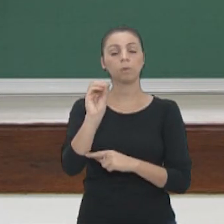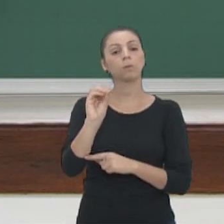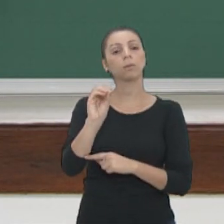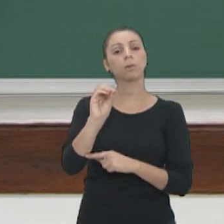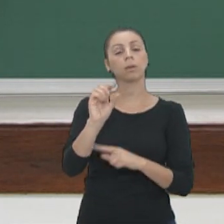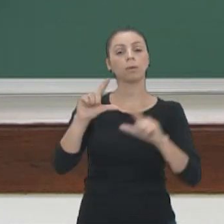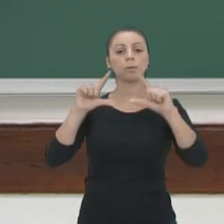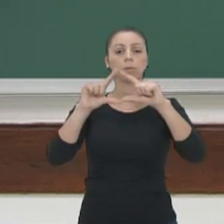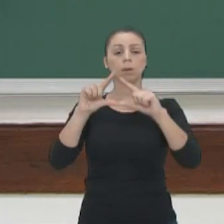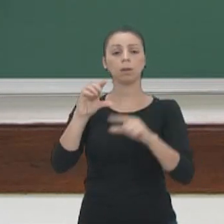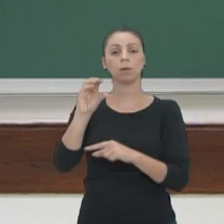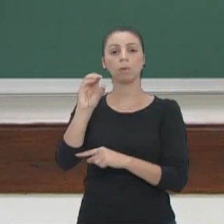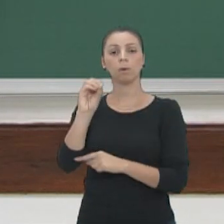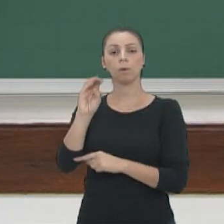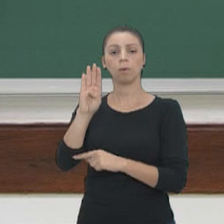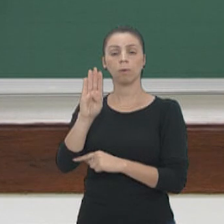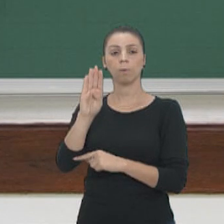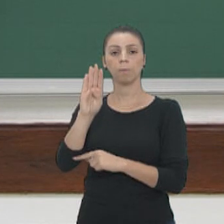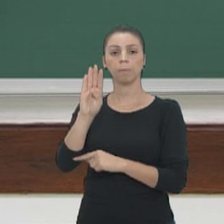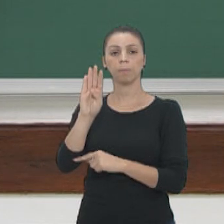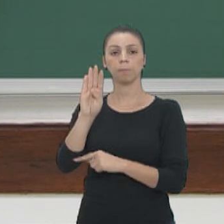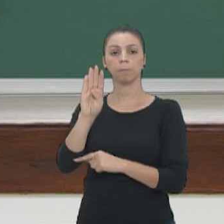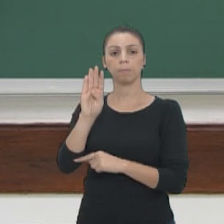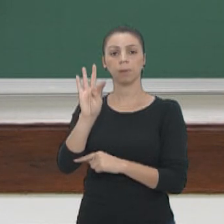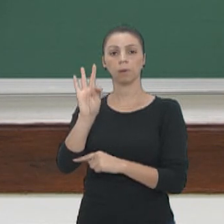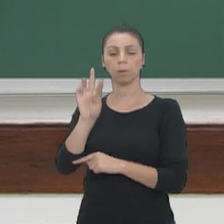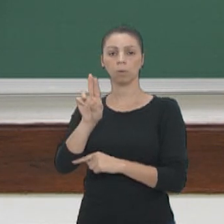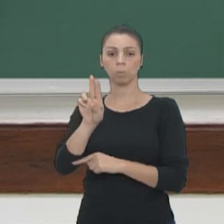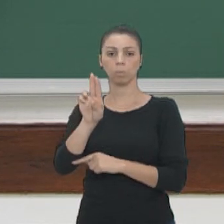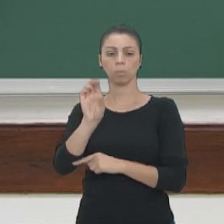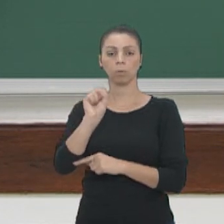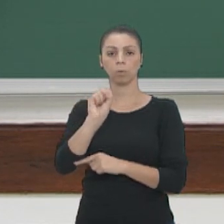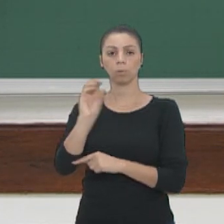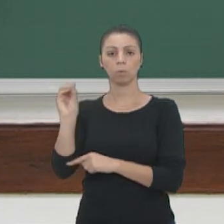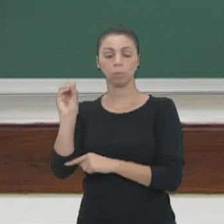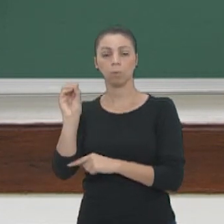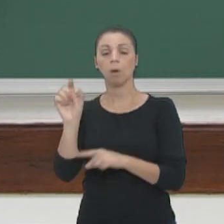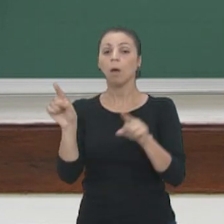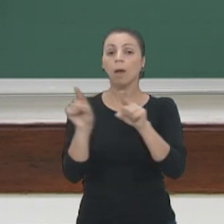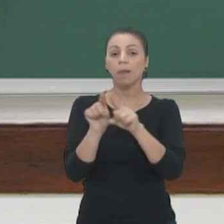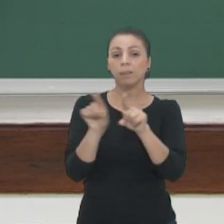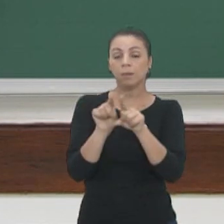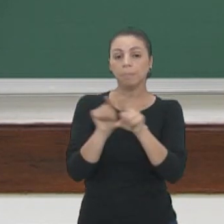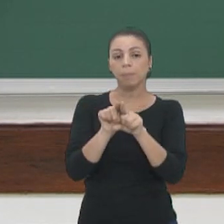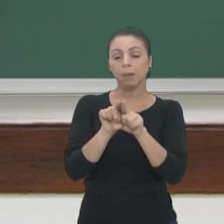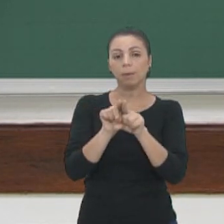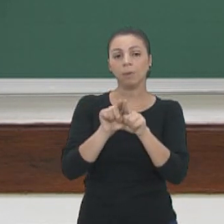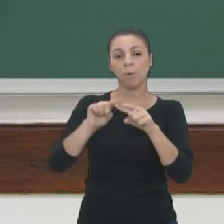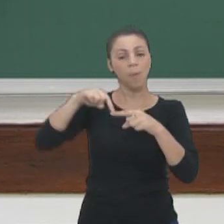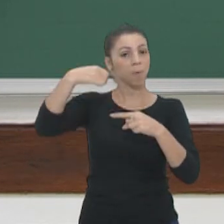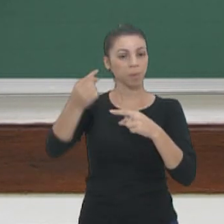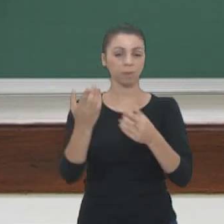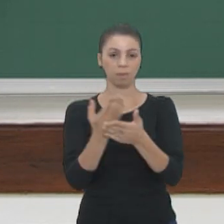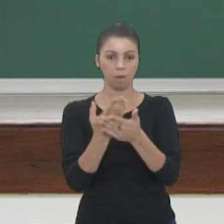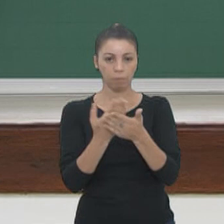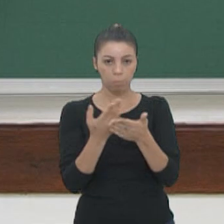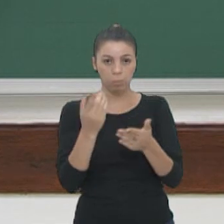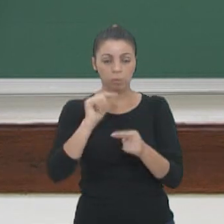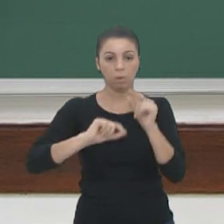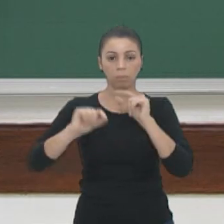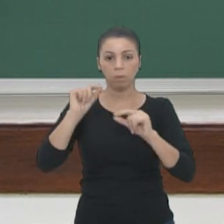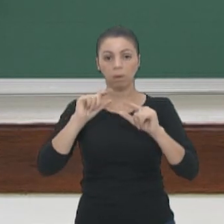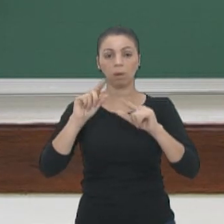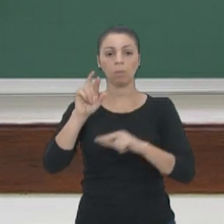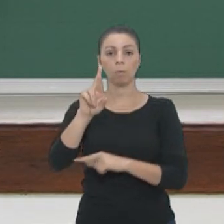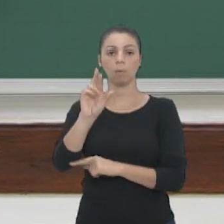aquele ângulo, né? Ângulo raso, ângulo de 180 graus. Mas isso fica para a próxima. Vamos